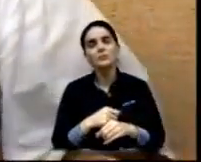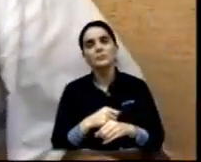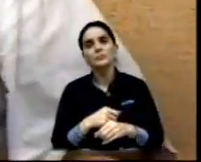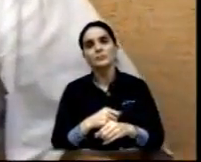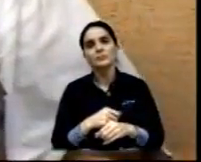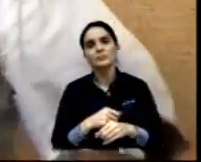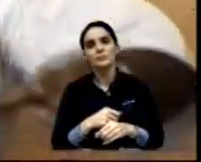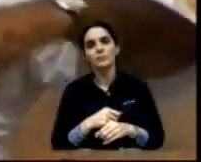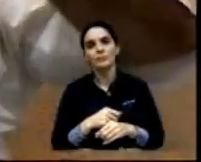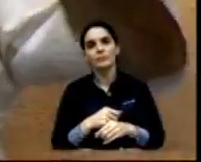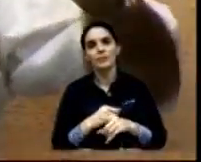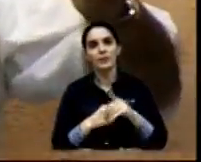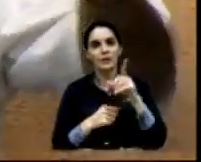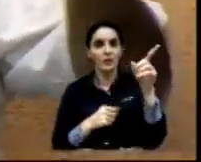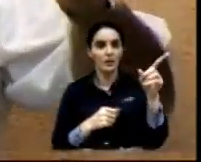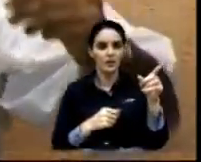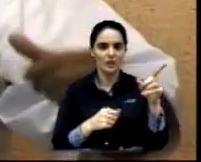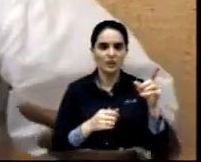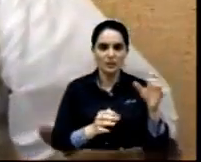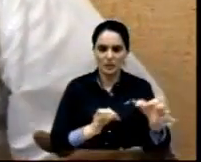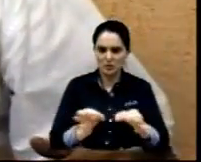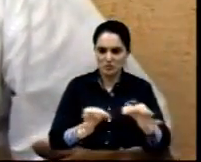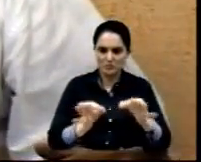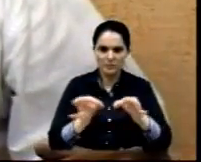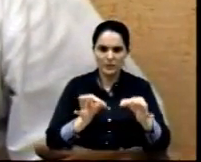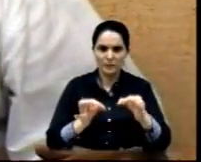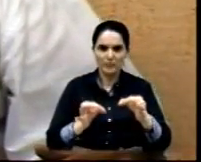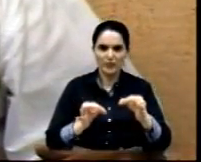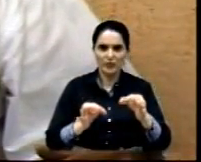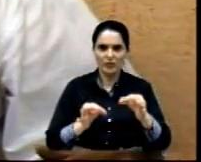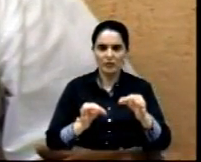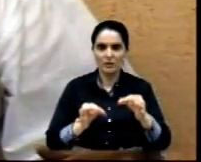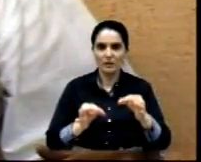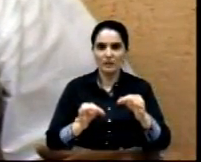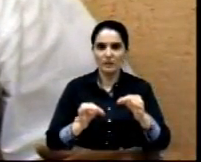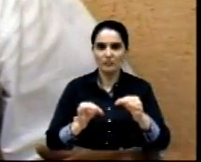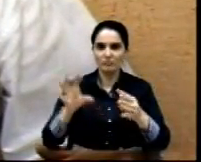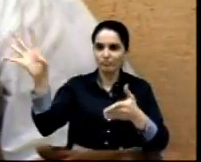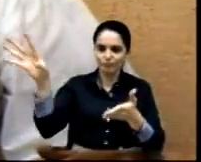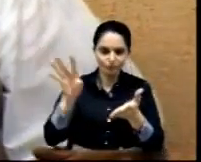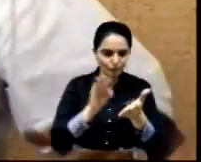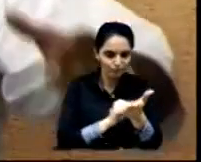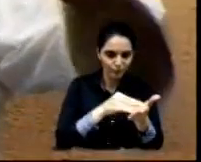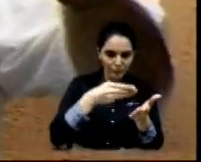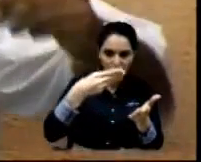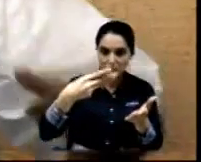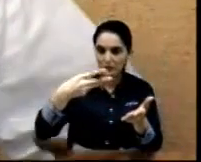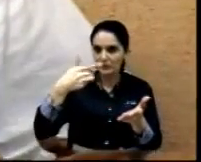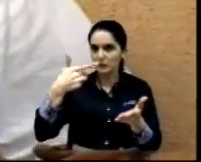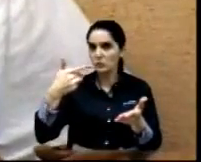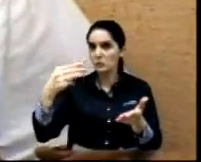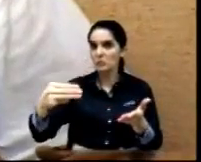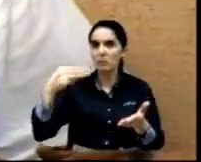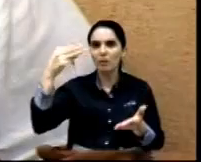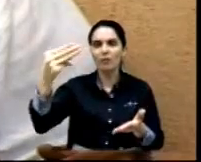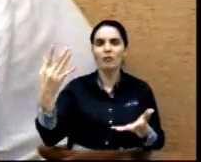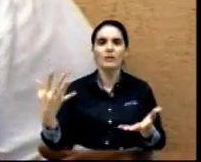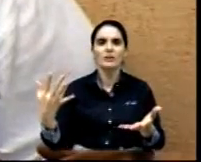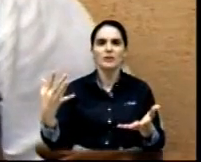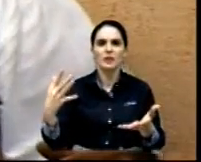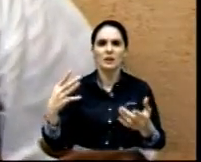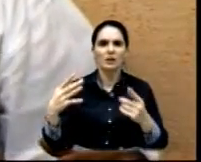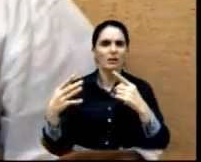eles não fazem um monte de serviço e recebam uns 32 milhões de reais. A nossa coleta de lixo,